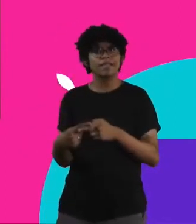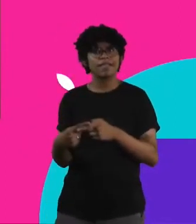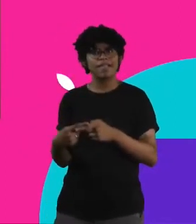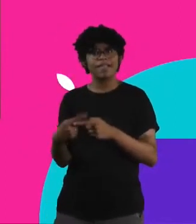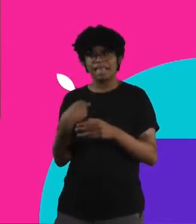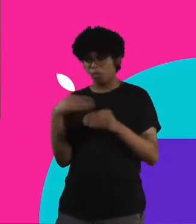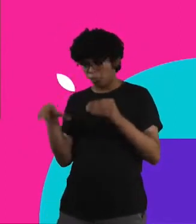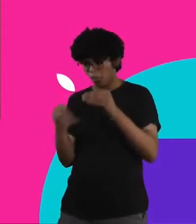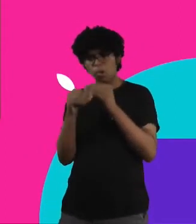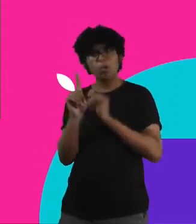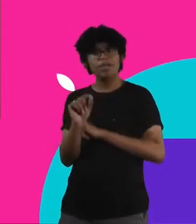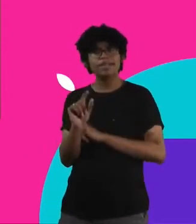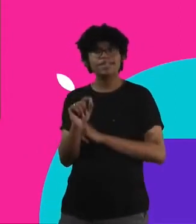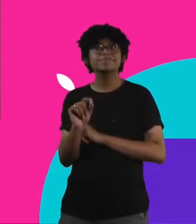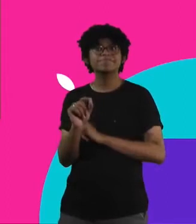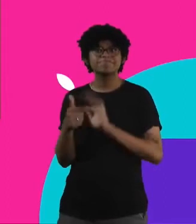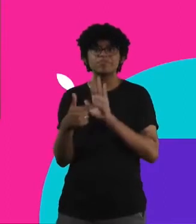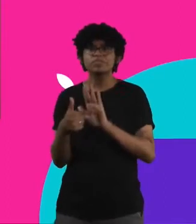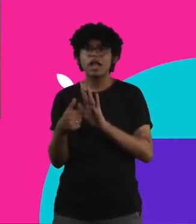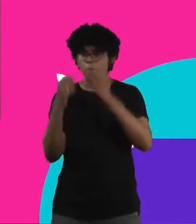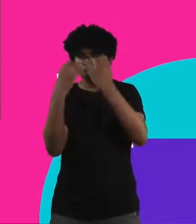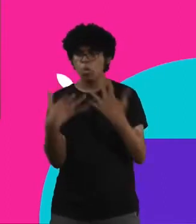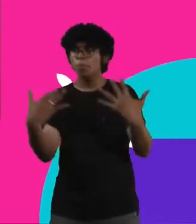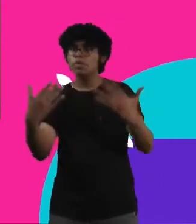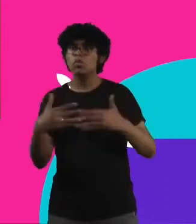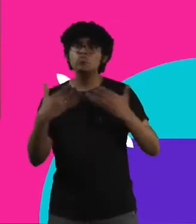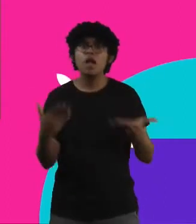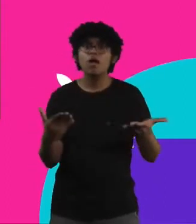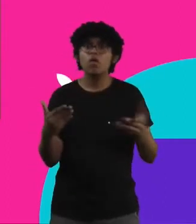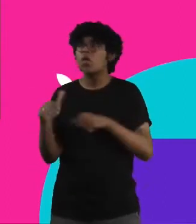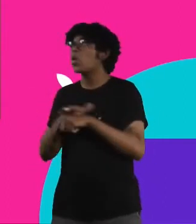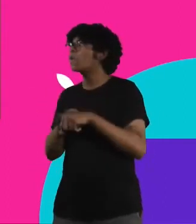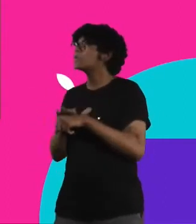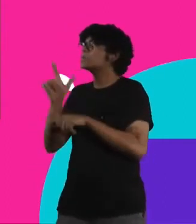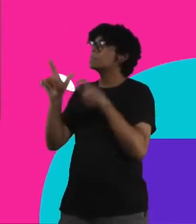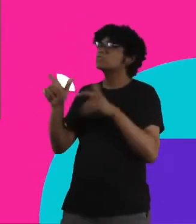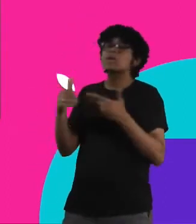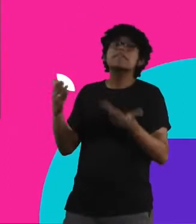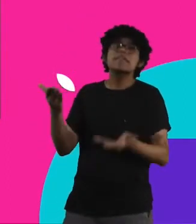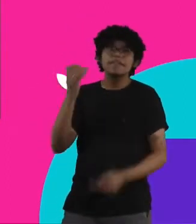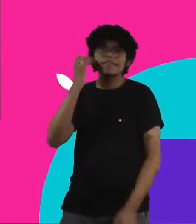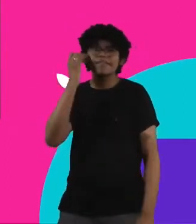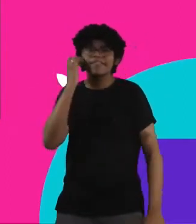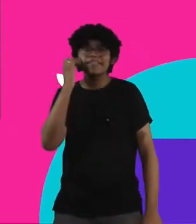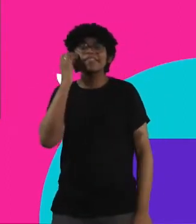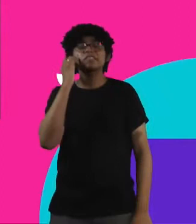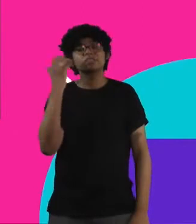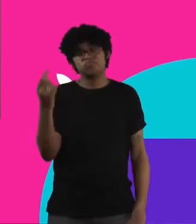iria falar e para quem eu ia falar e com quem. Então, teriam aqueles pontos que para mim deveriam ser